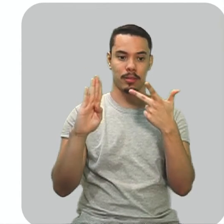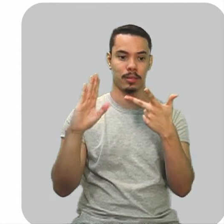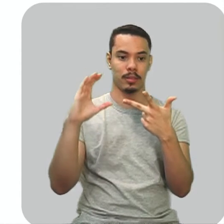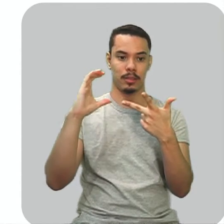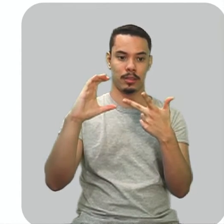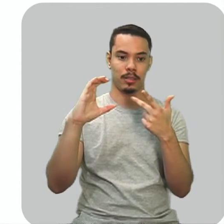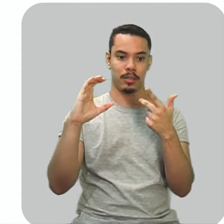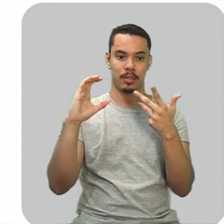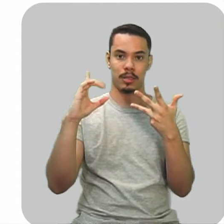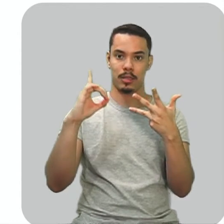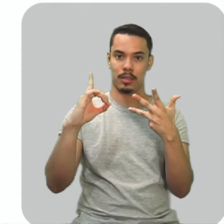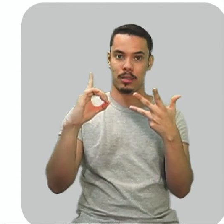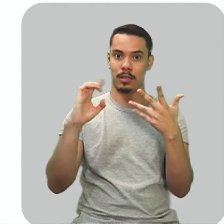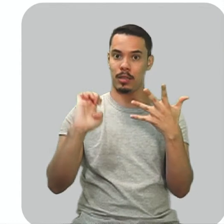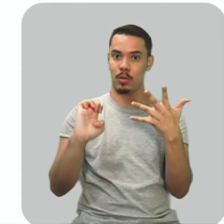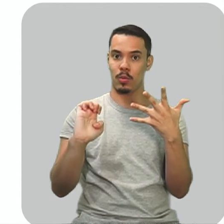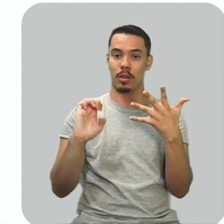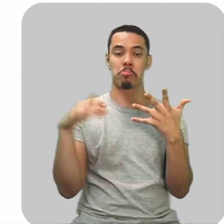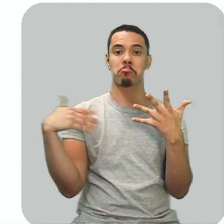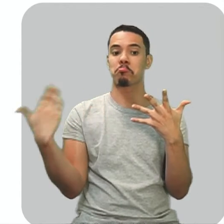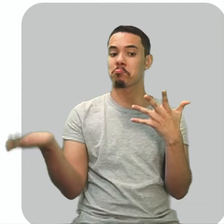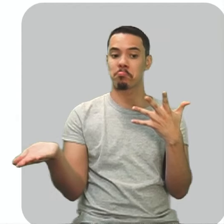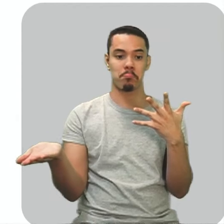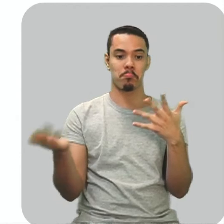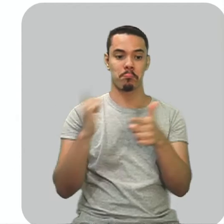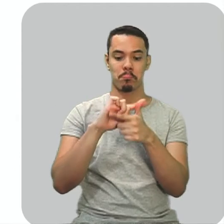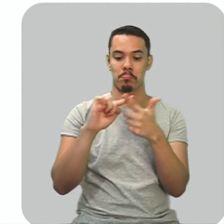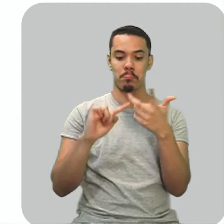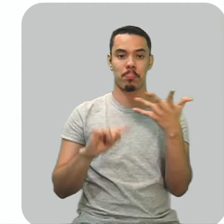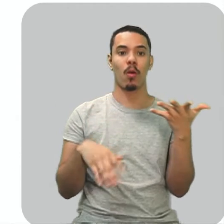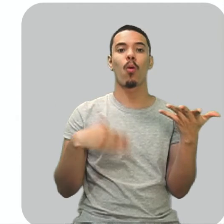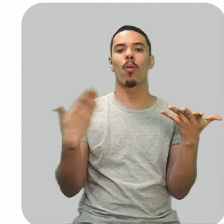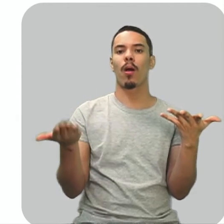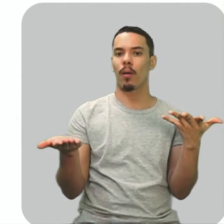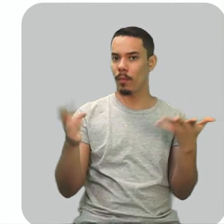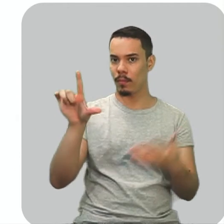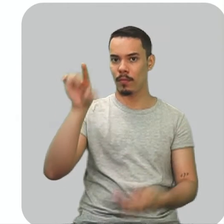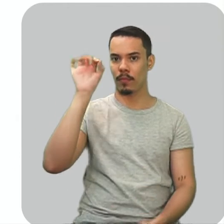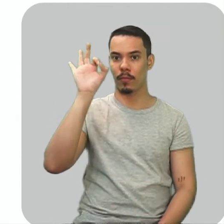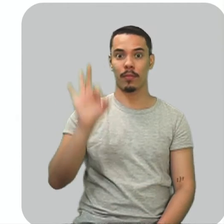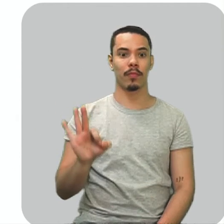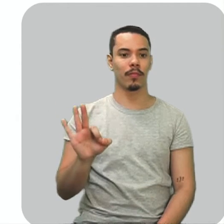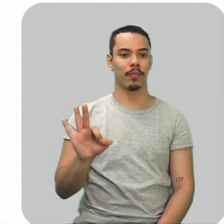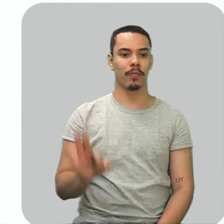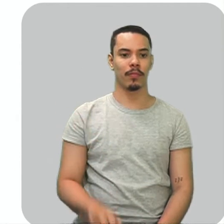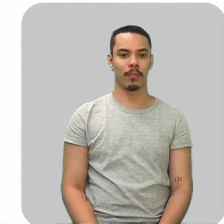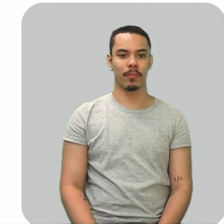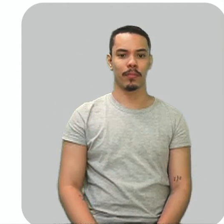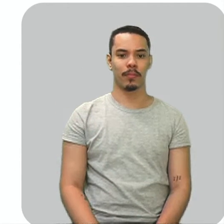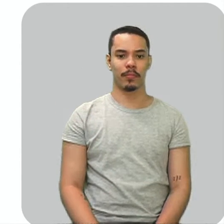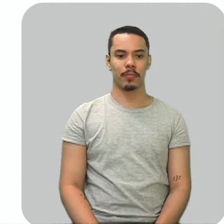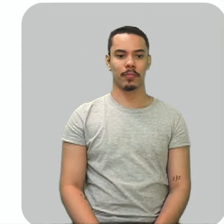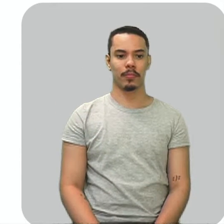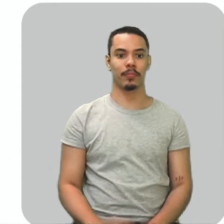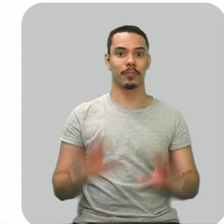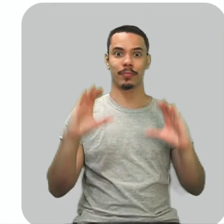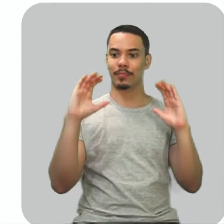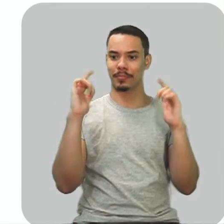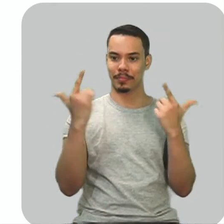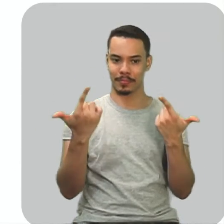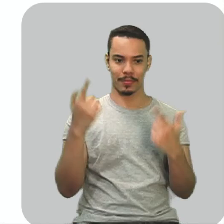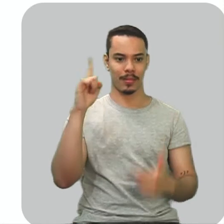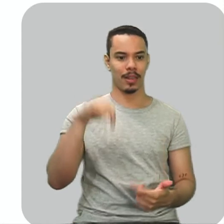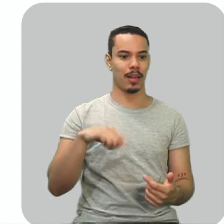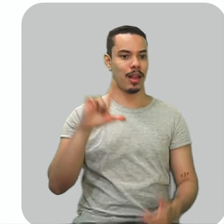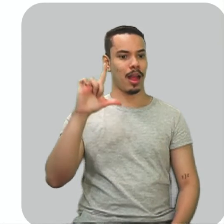portanto porém pôs contudo conquanto Qual é a alternativa para né